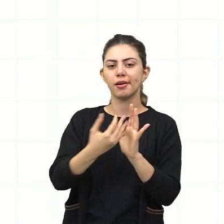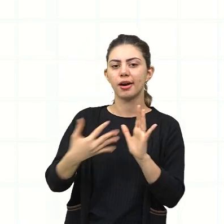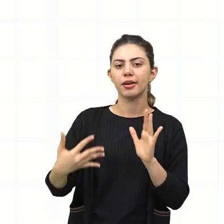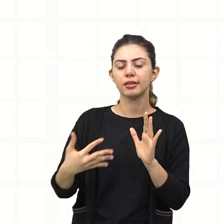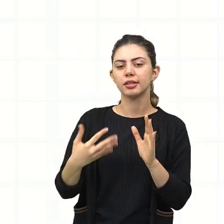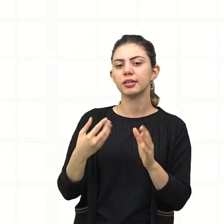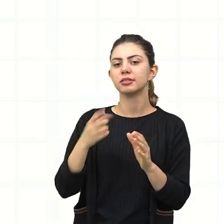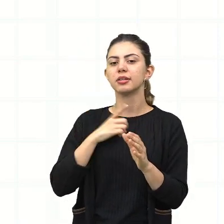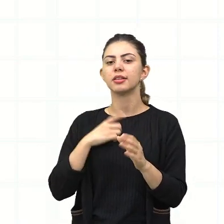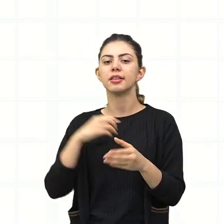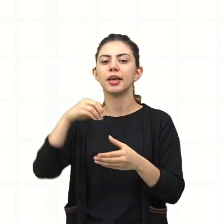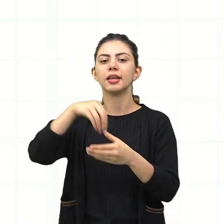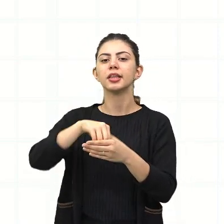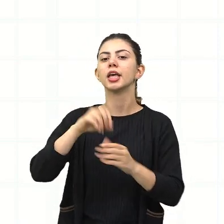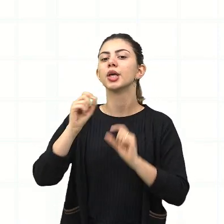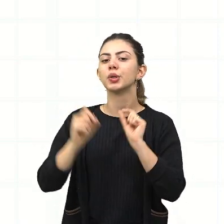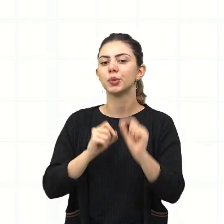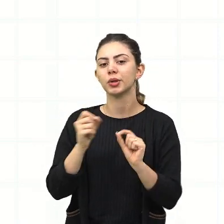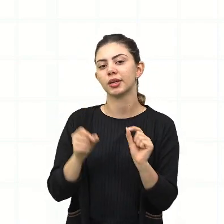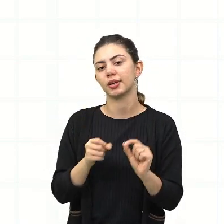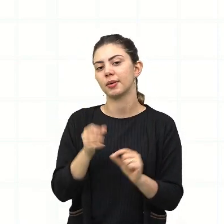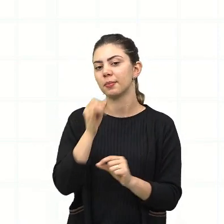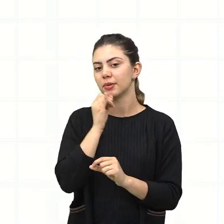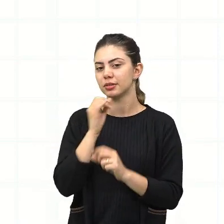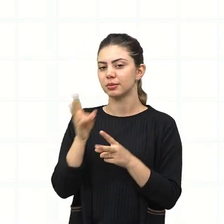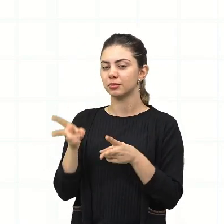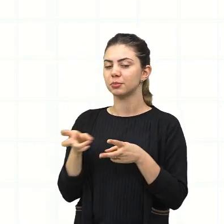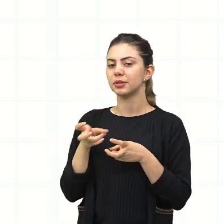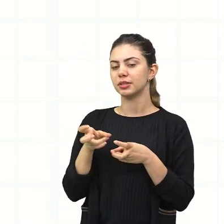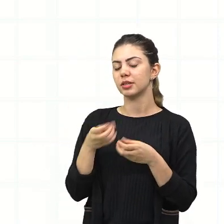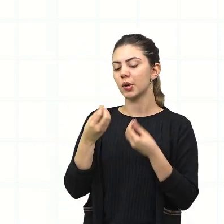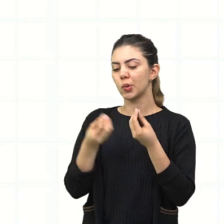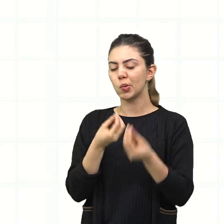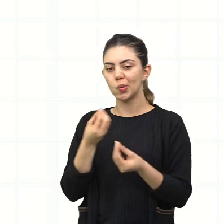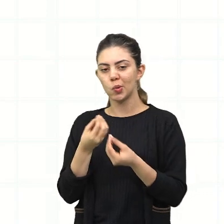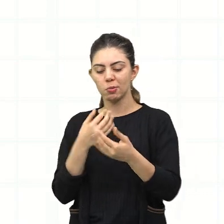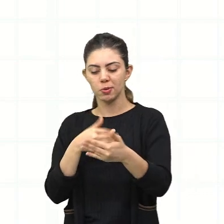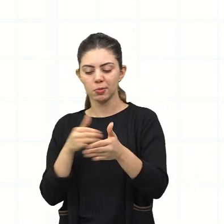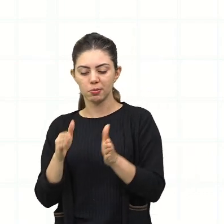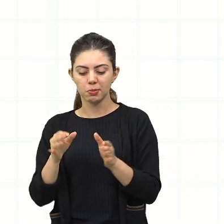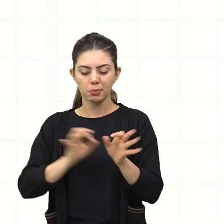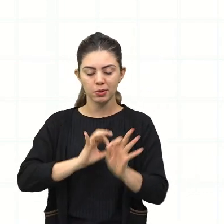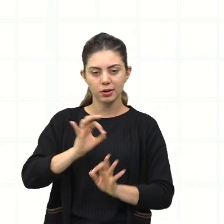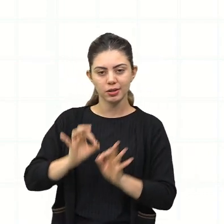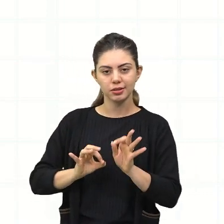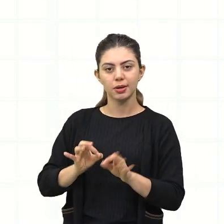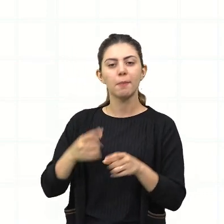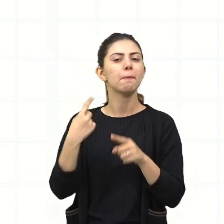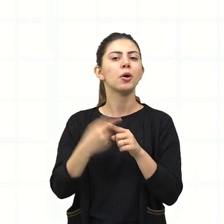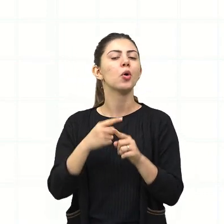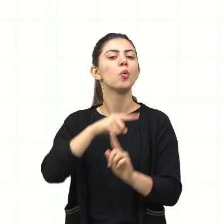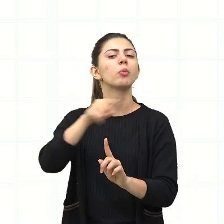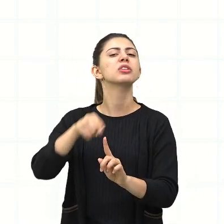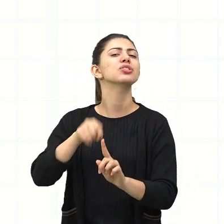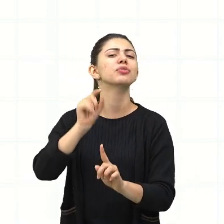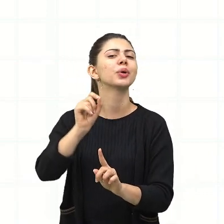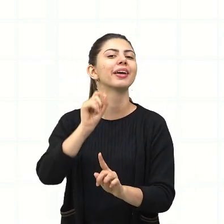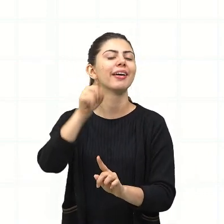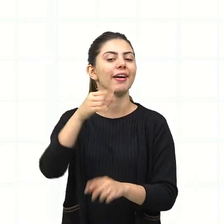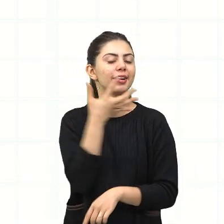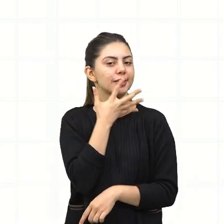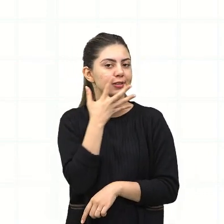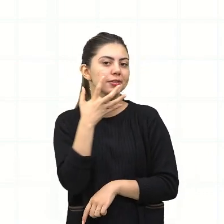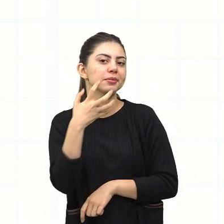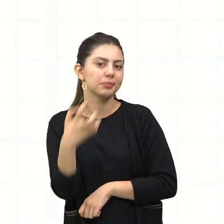que vai ter dentro deles, como podem ser planejadas as salas, tudo para chamar a atenção em relação